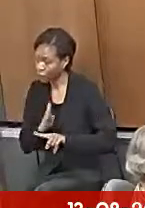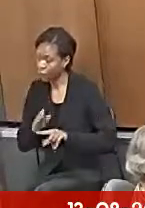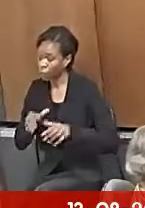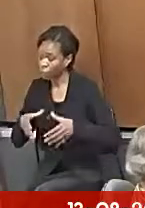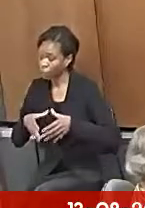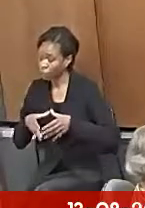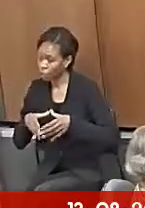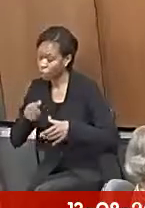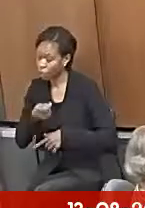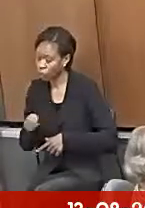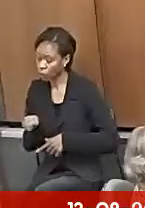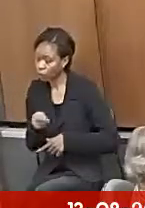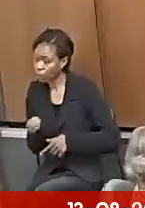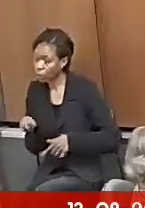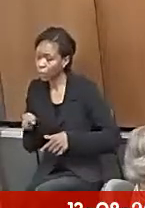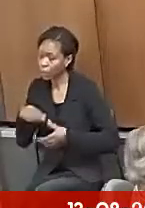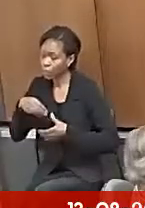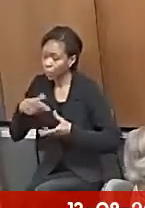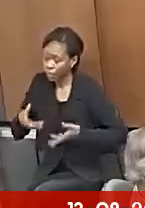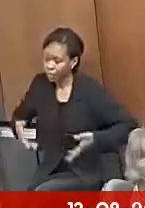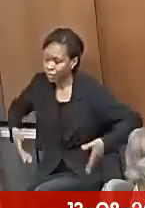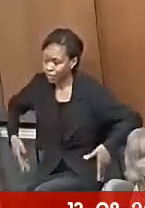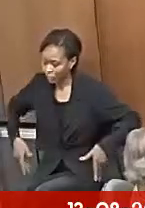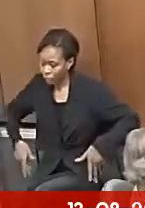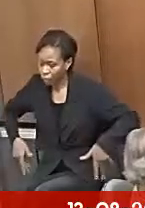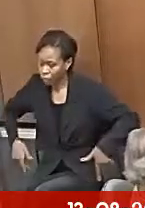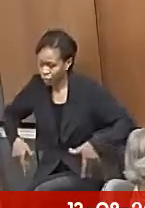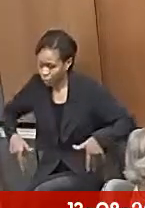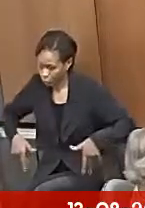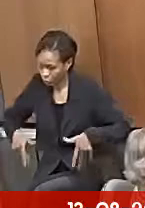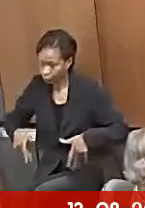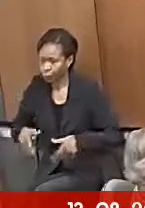para receber também a sua homenagem